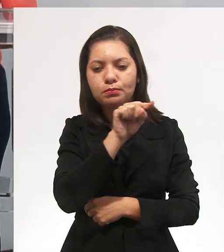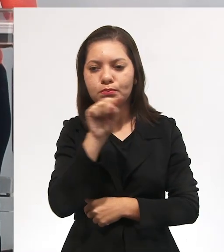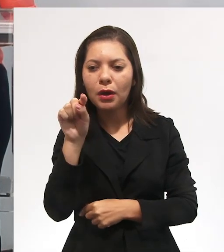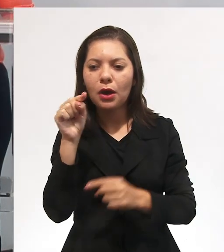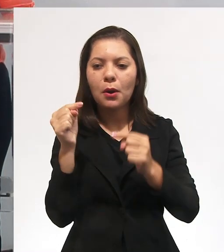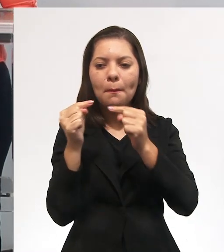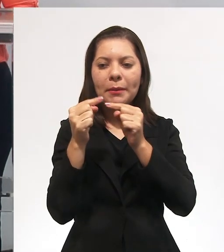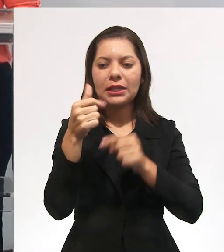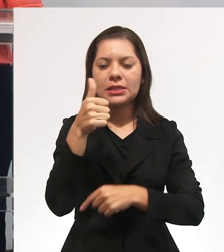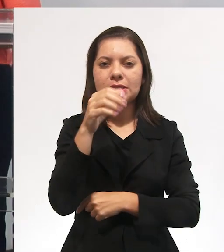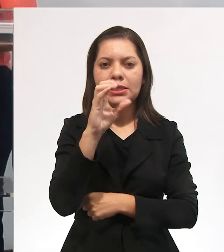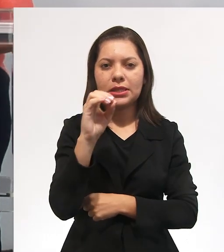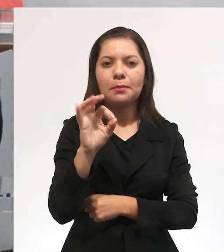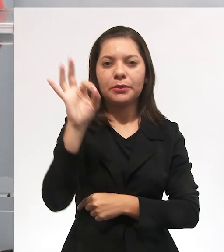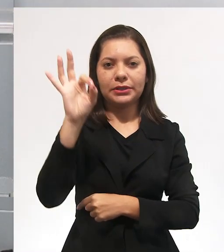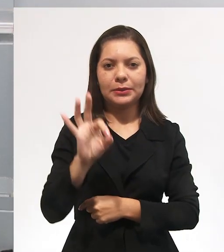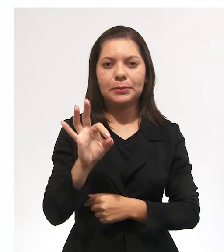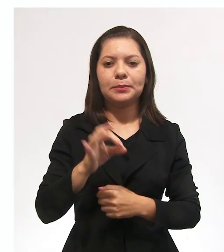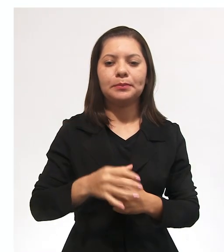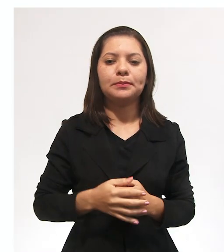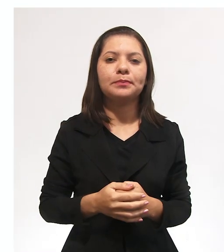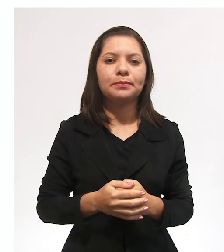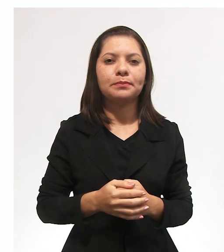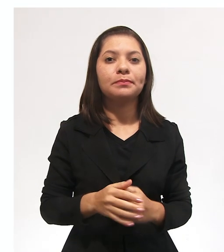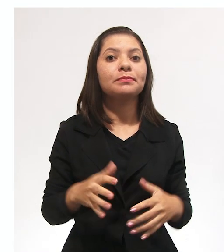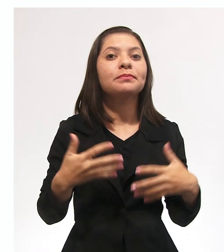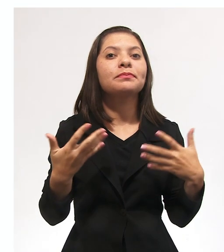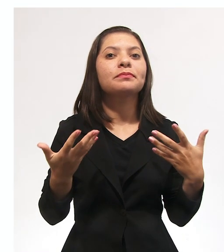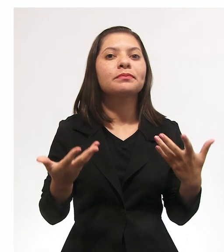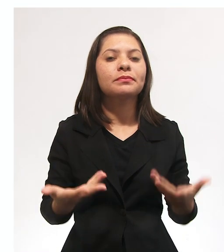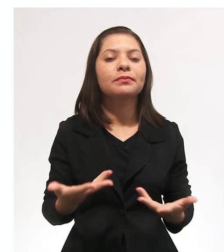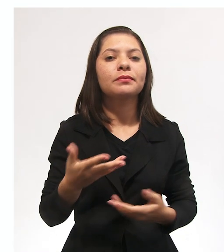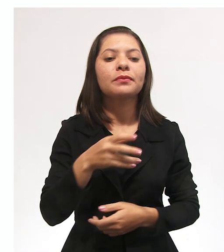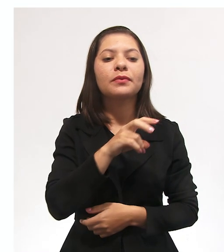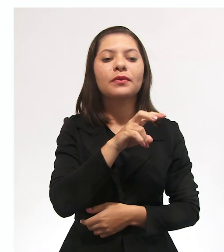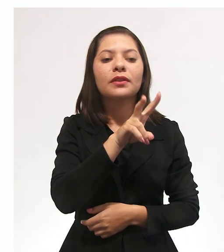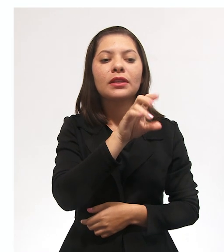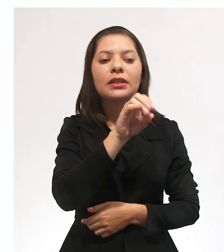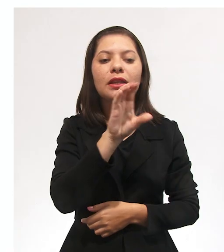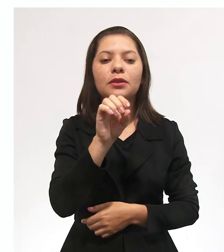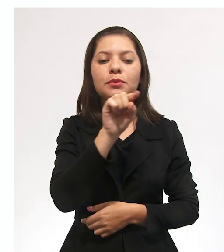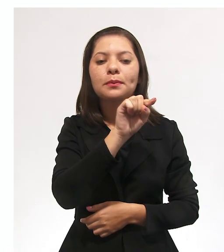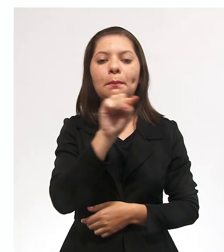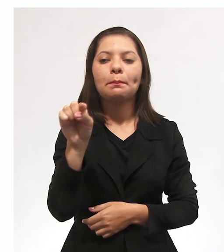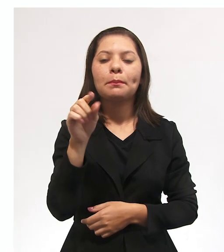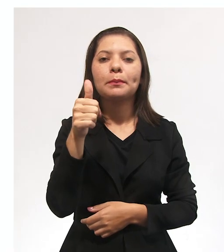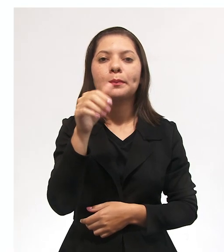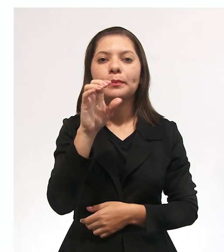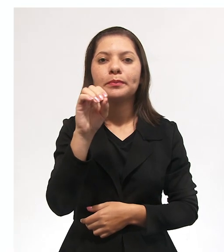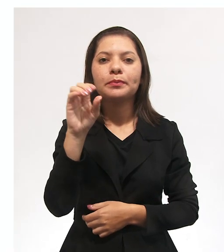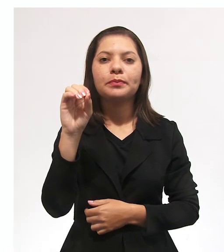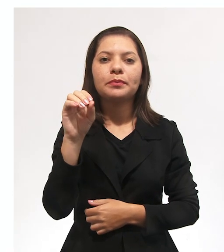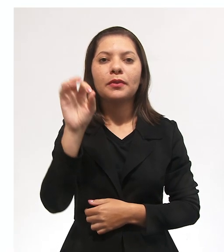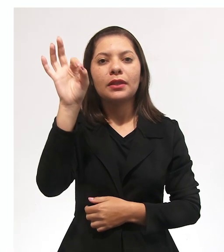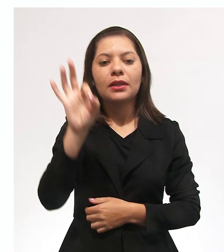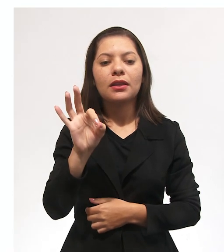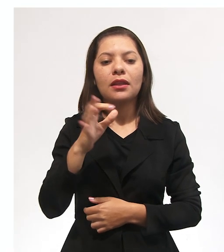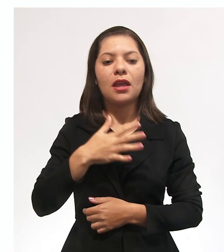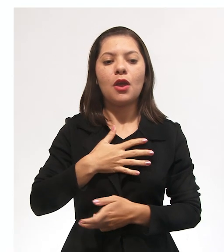equivale a 100%. Vamos voltar aqui. Então, a gente tem aqui que 500 equivale a 100% e o valor que eu quero